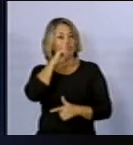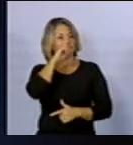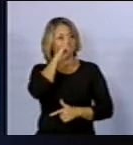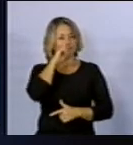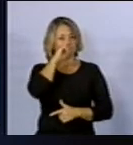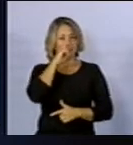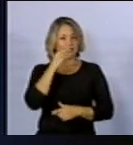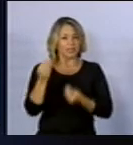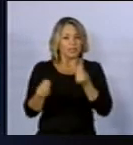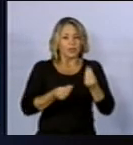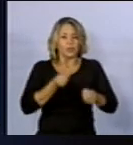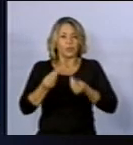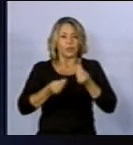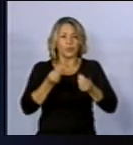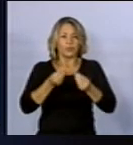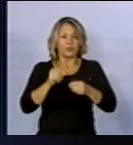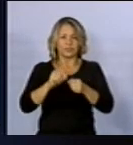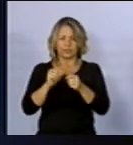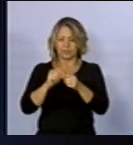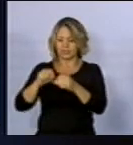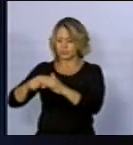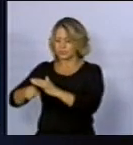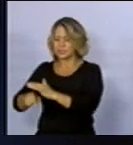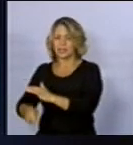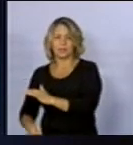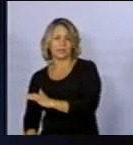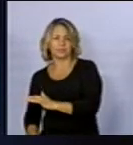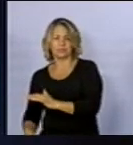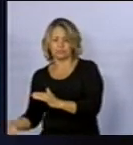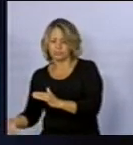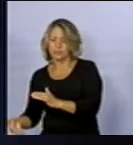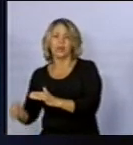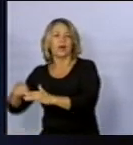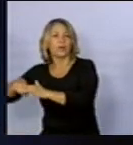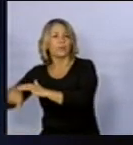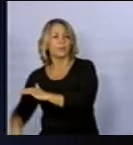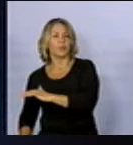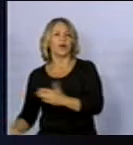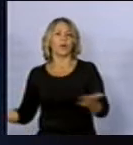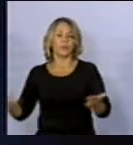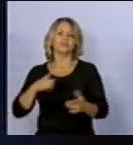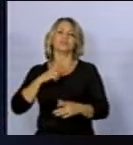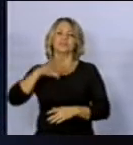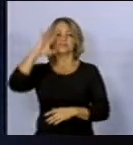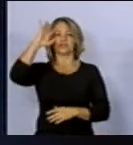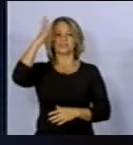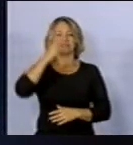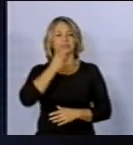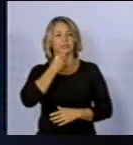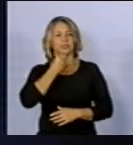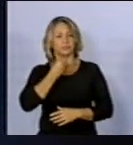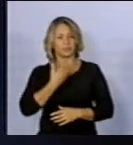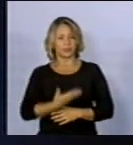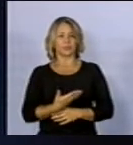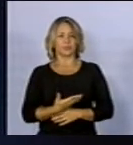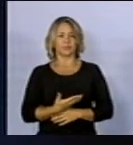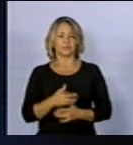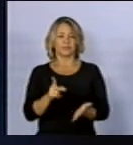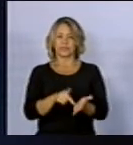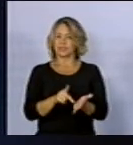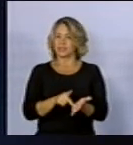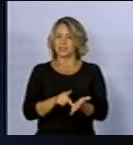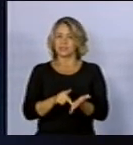medidas preventivas de enterramento hoje já há um bom eh resultado deste leading Case é que não